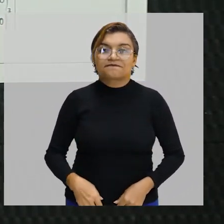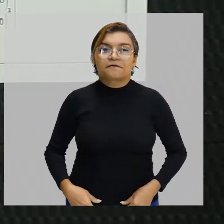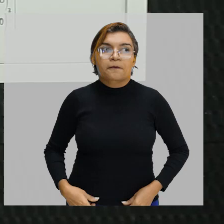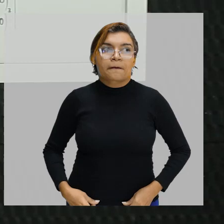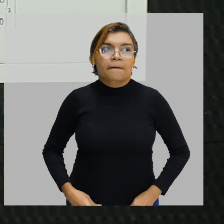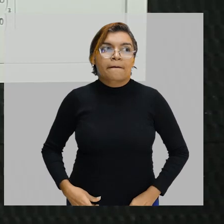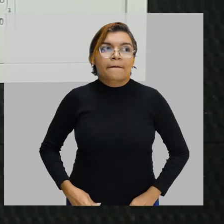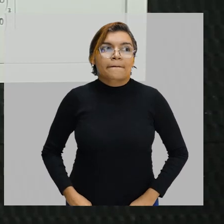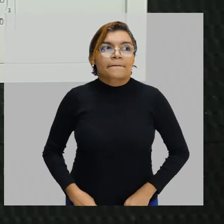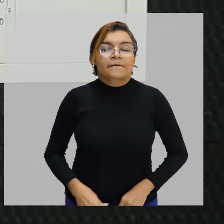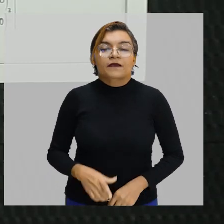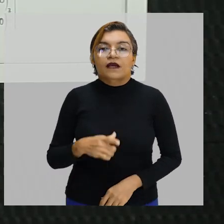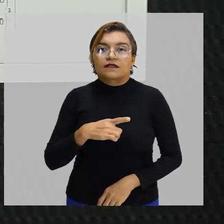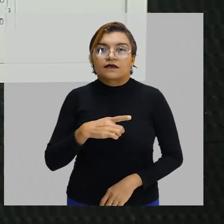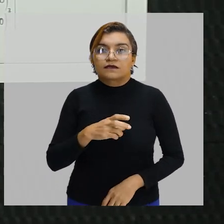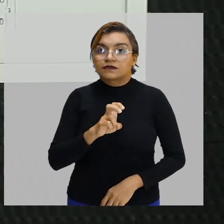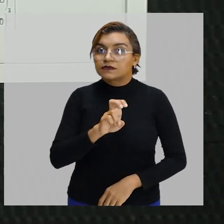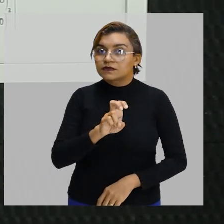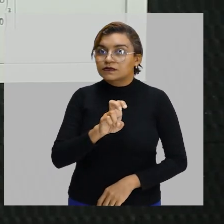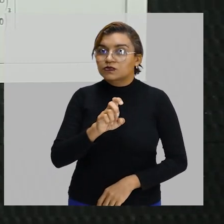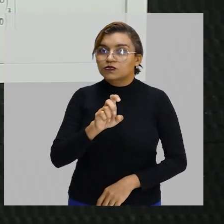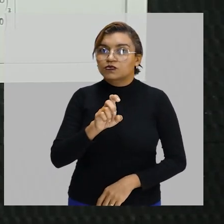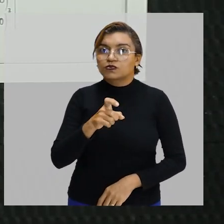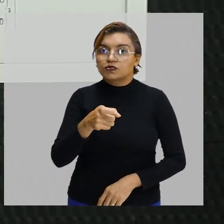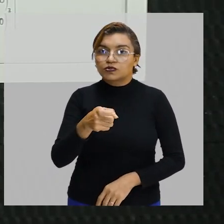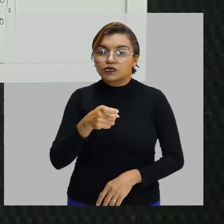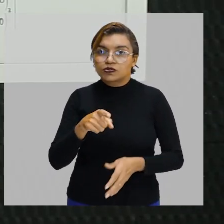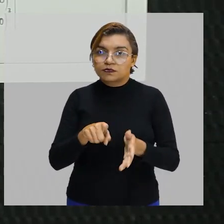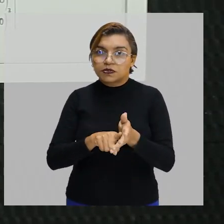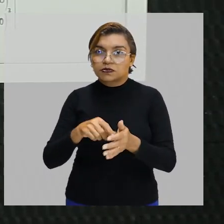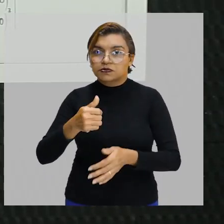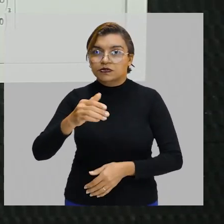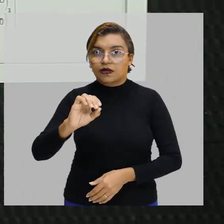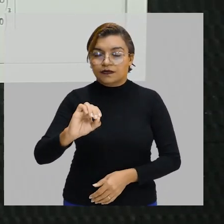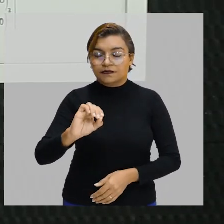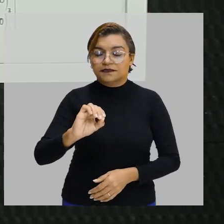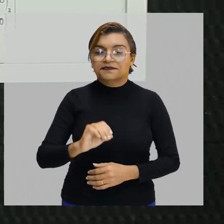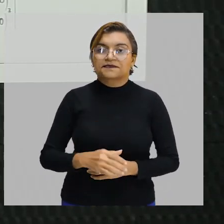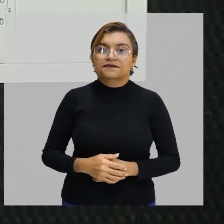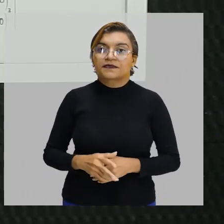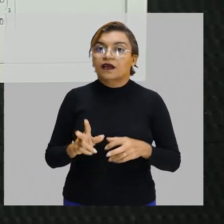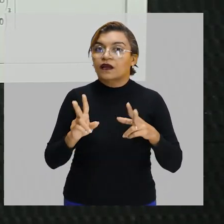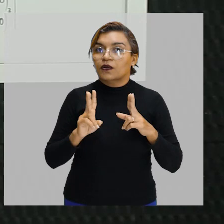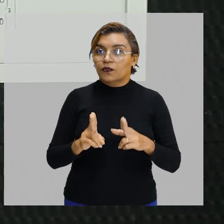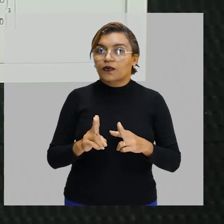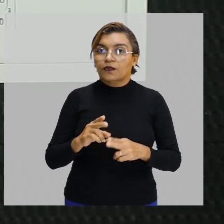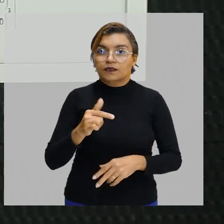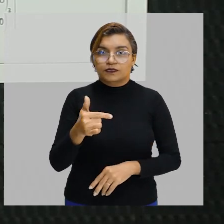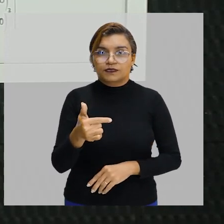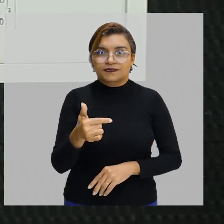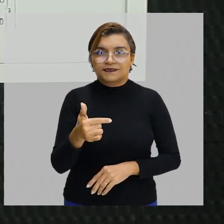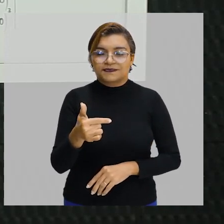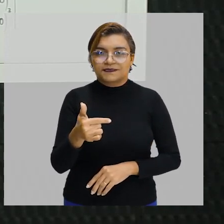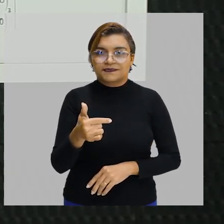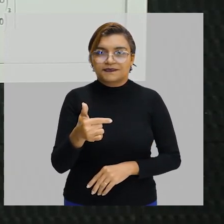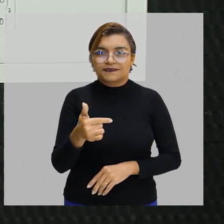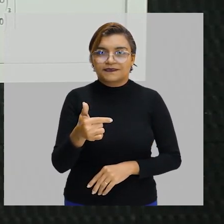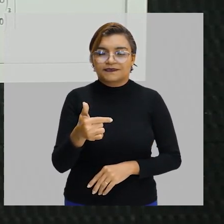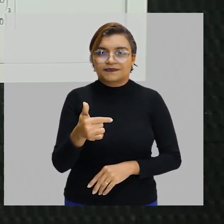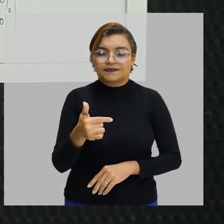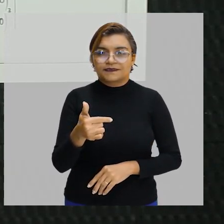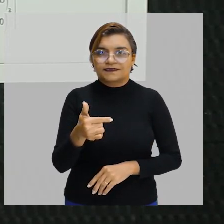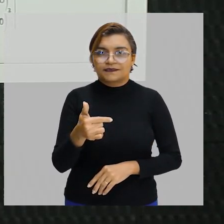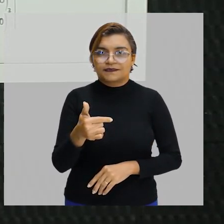você vai ter 5x menos 10 igual a 2